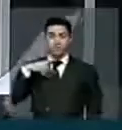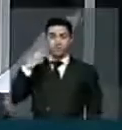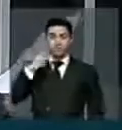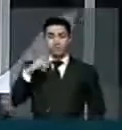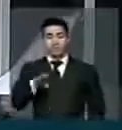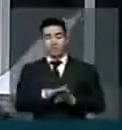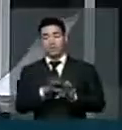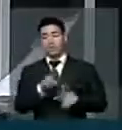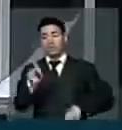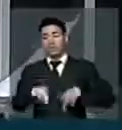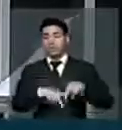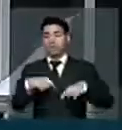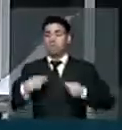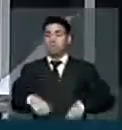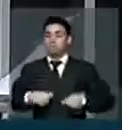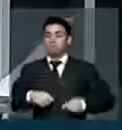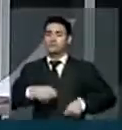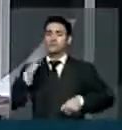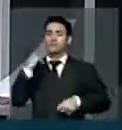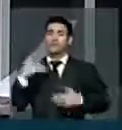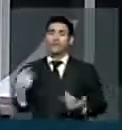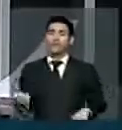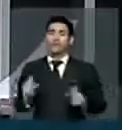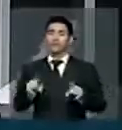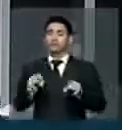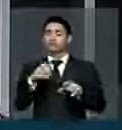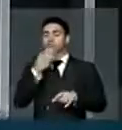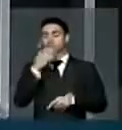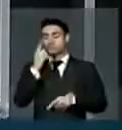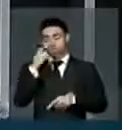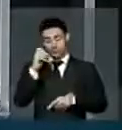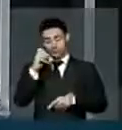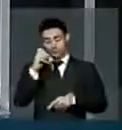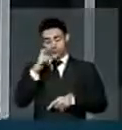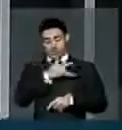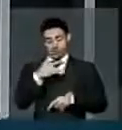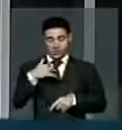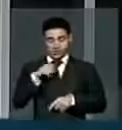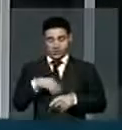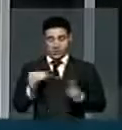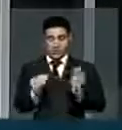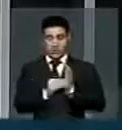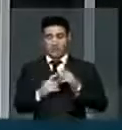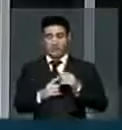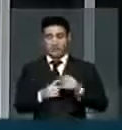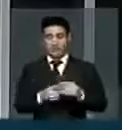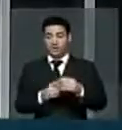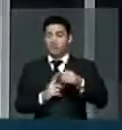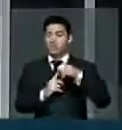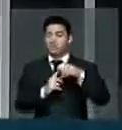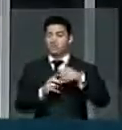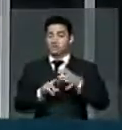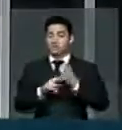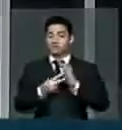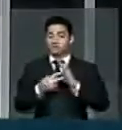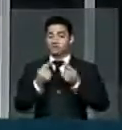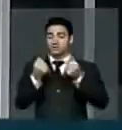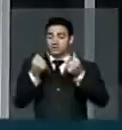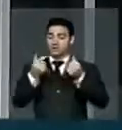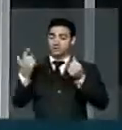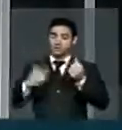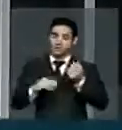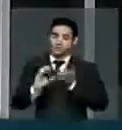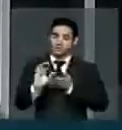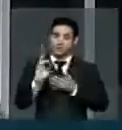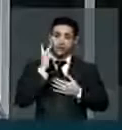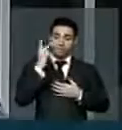cidadania estabeleçam que saúde é política prioritária. Prioridade significa recursos suficientes para